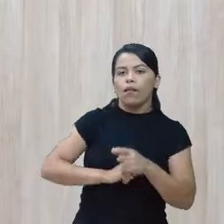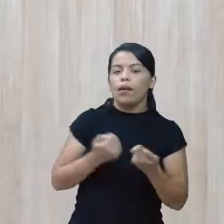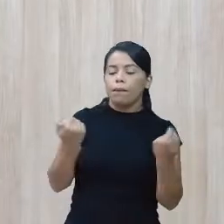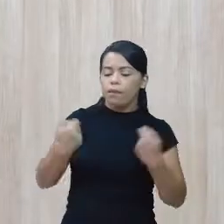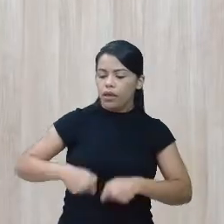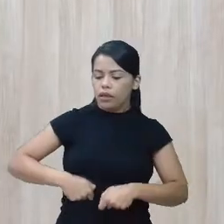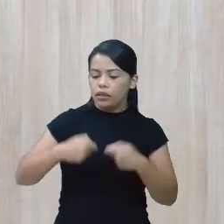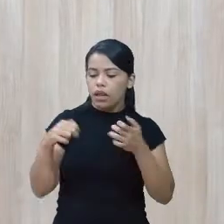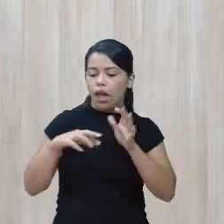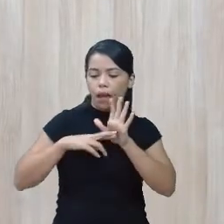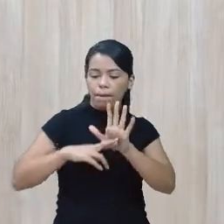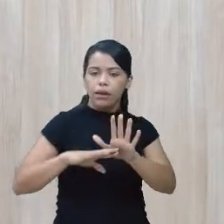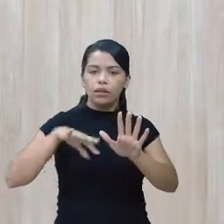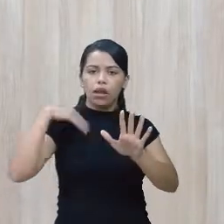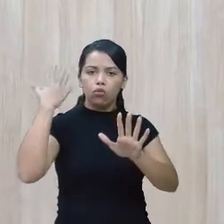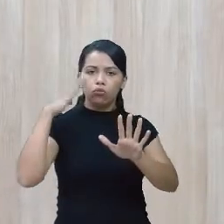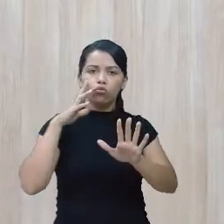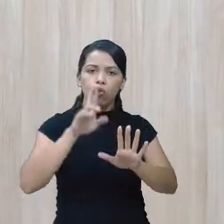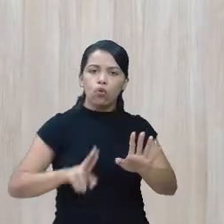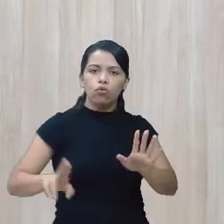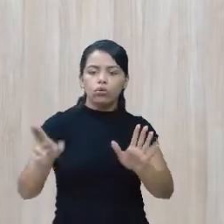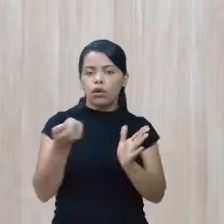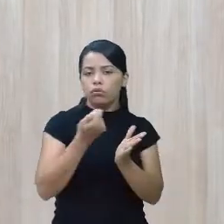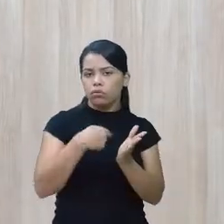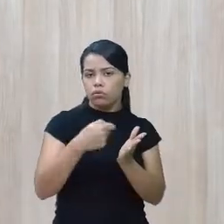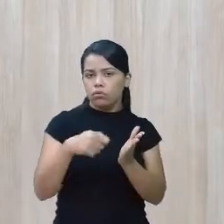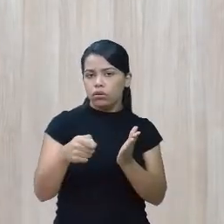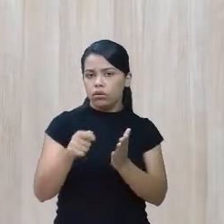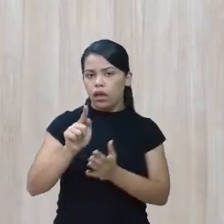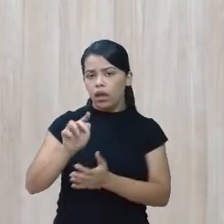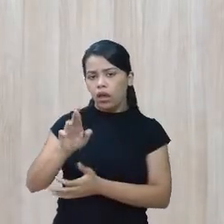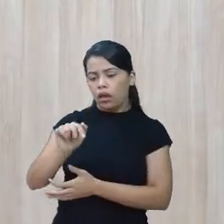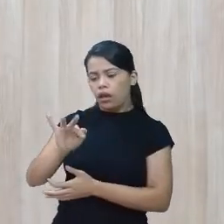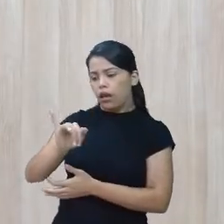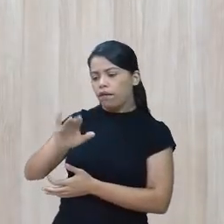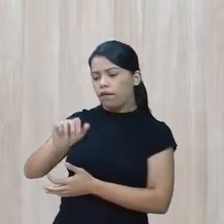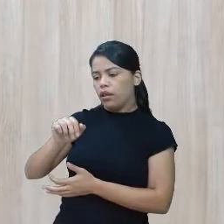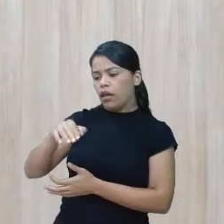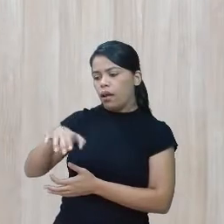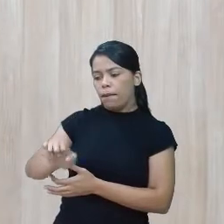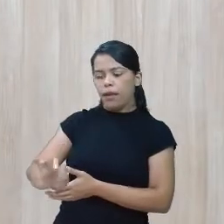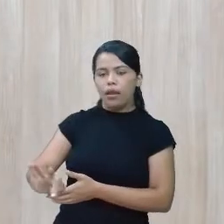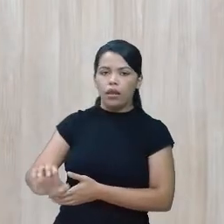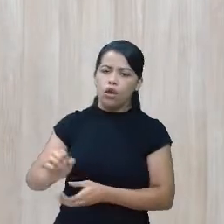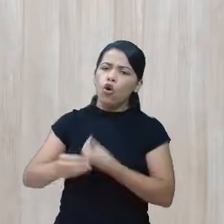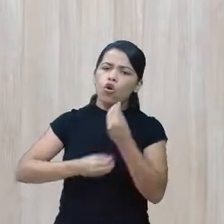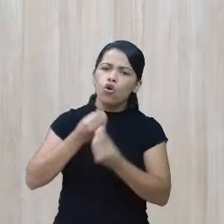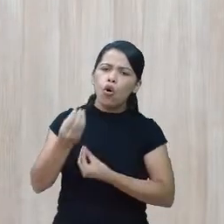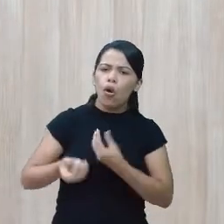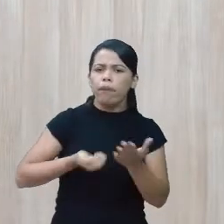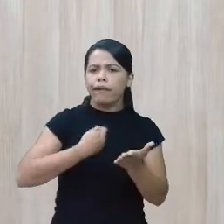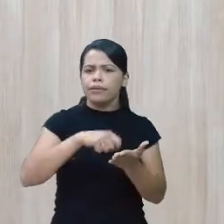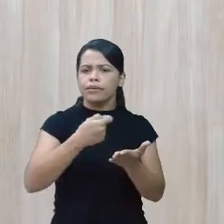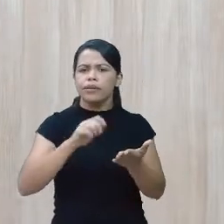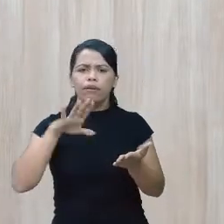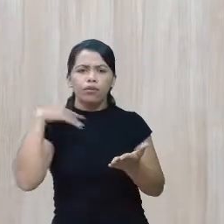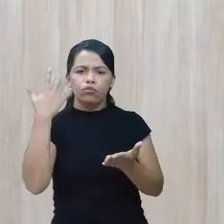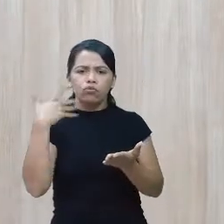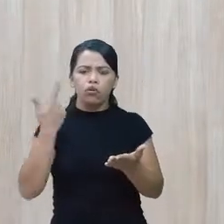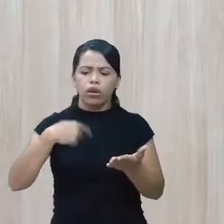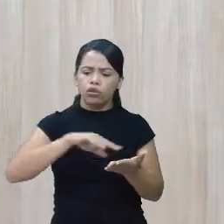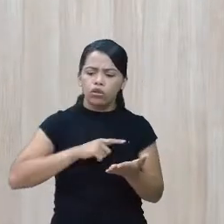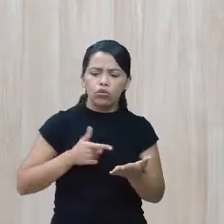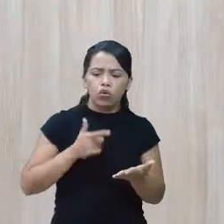representar os sons graficamente. Como é que escrever o som? Não dá para colocar os sons numa partitura, como na música,